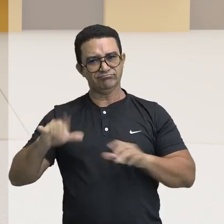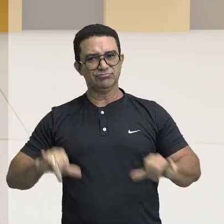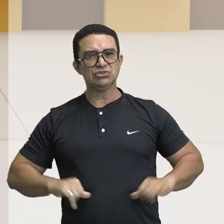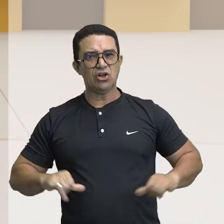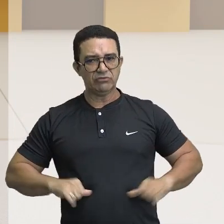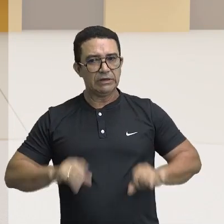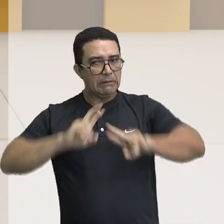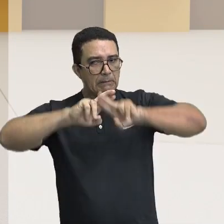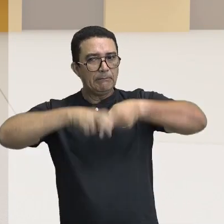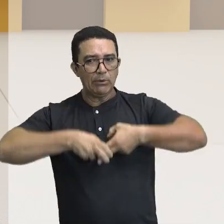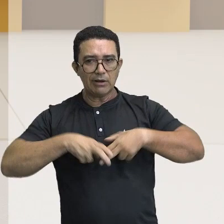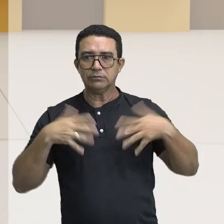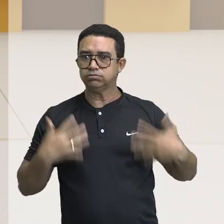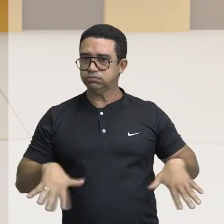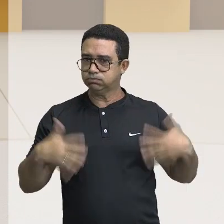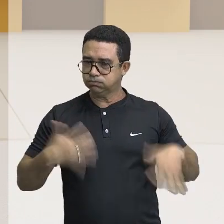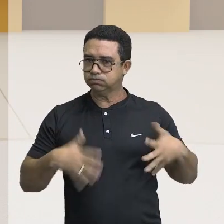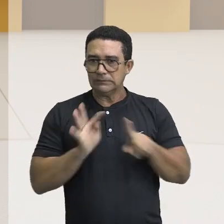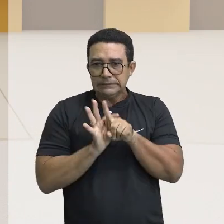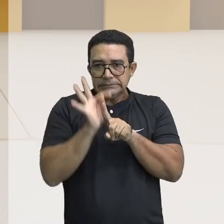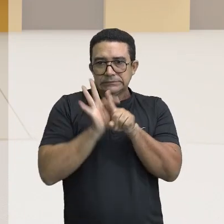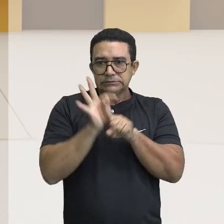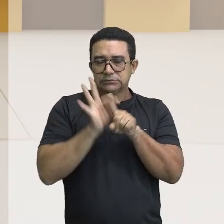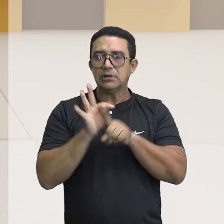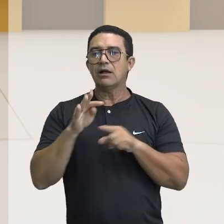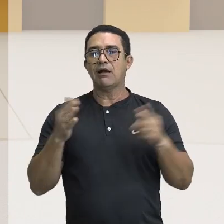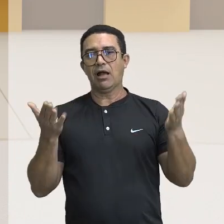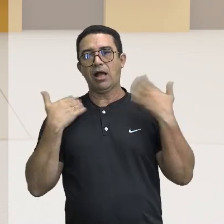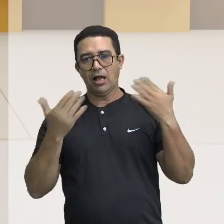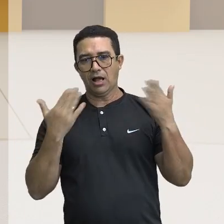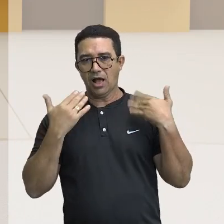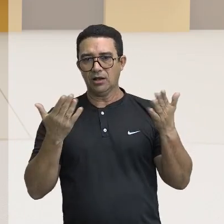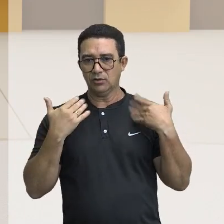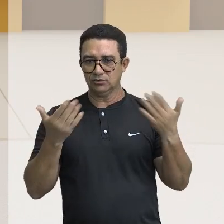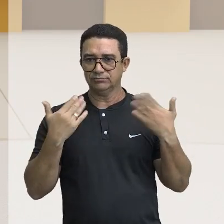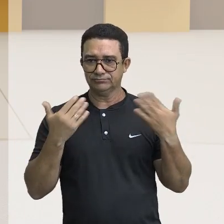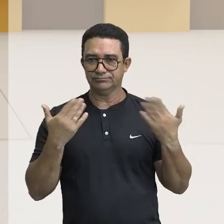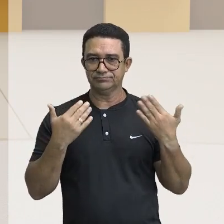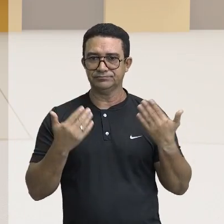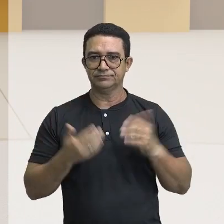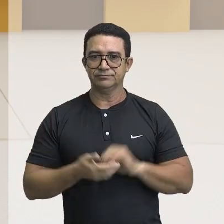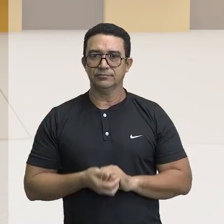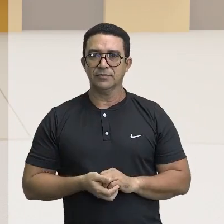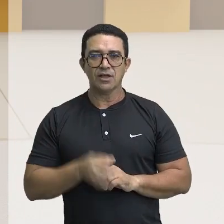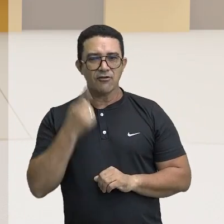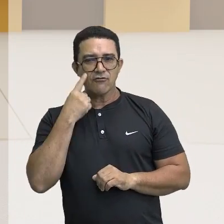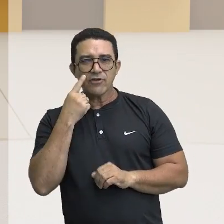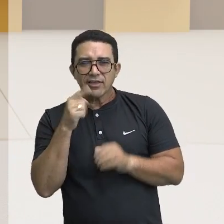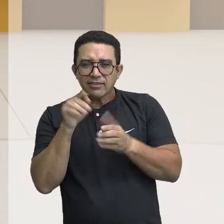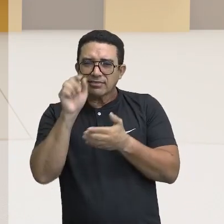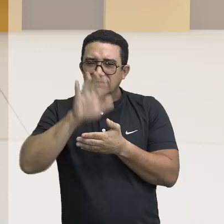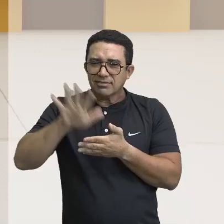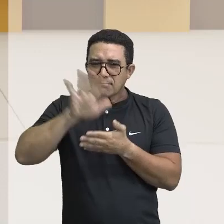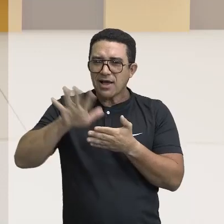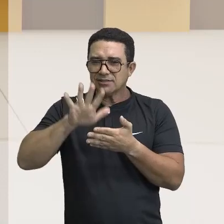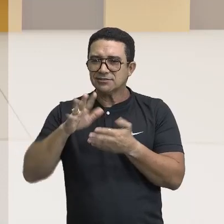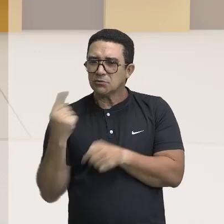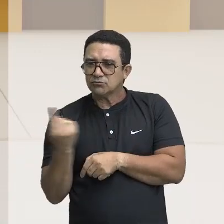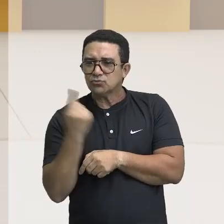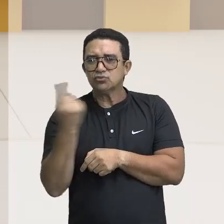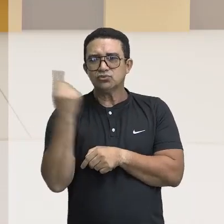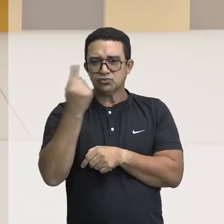e tem ali, né, a representação do veículo, de um pequeno tornado ali, de tudo que pode